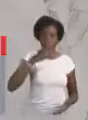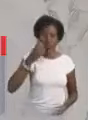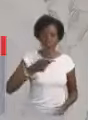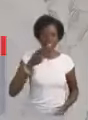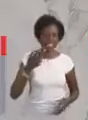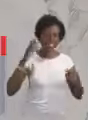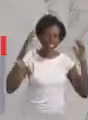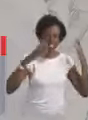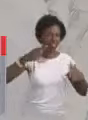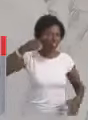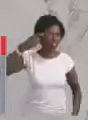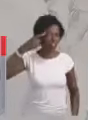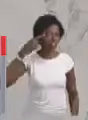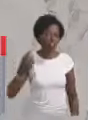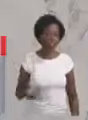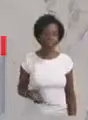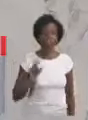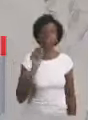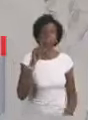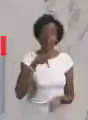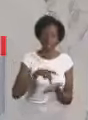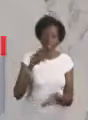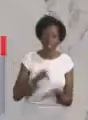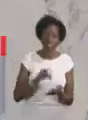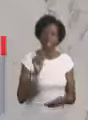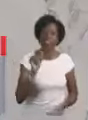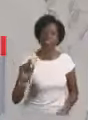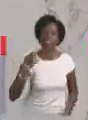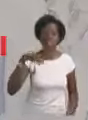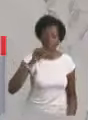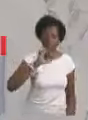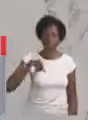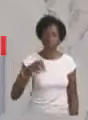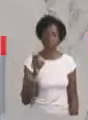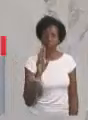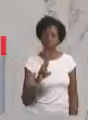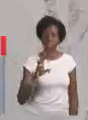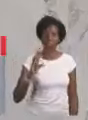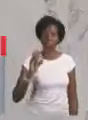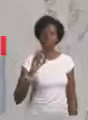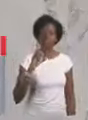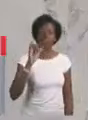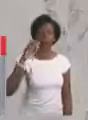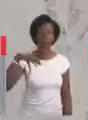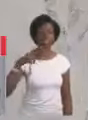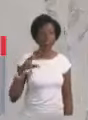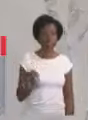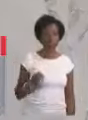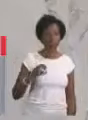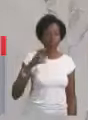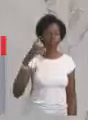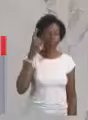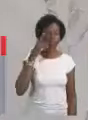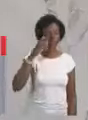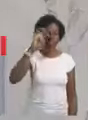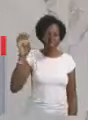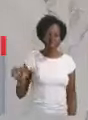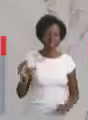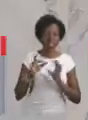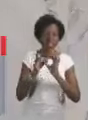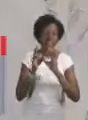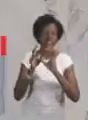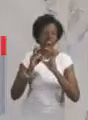onde ele detona Eudora falando quem é o Dória isso Major Olímpio era deputado estadual que aliado do